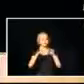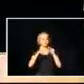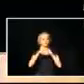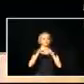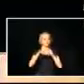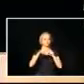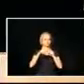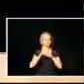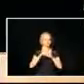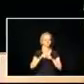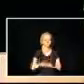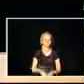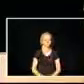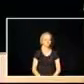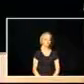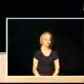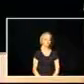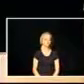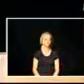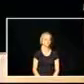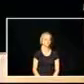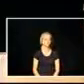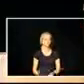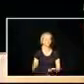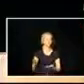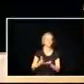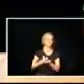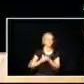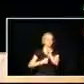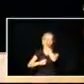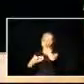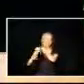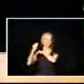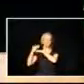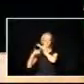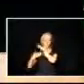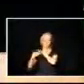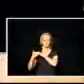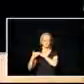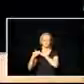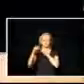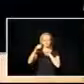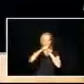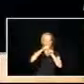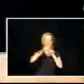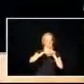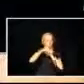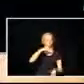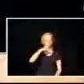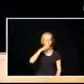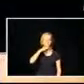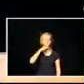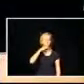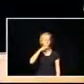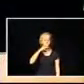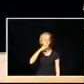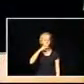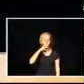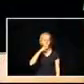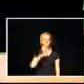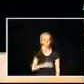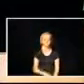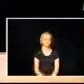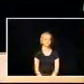sendo aprovado isso, é retroativo a 1º de maio. Então, nada impede que o prefeito faça, se houver